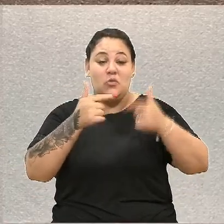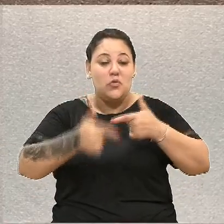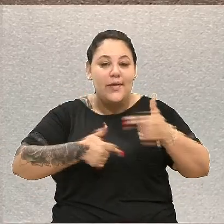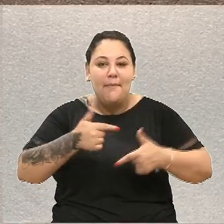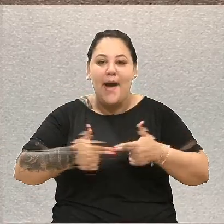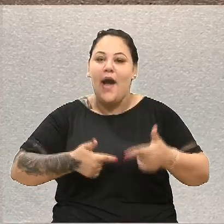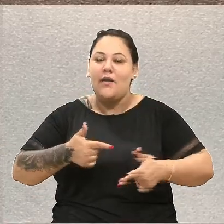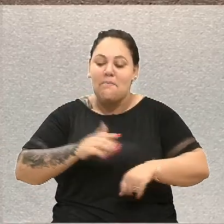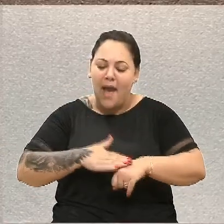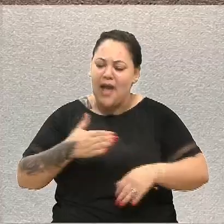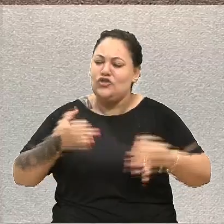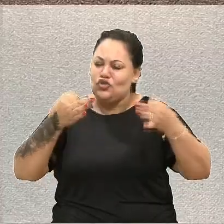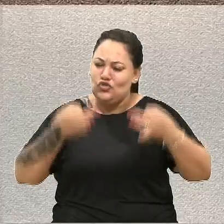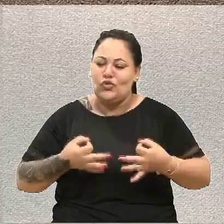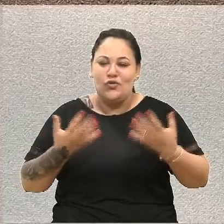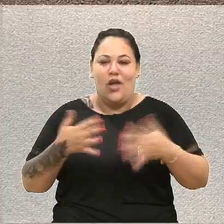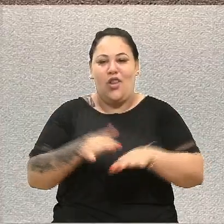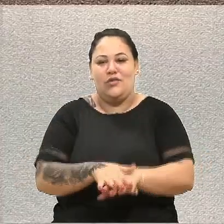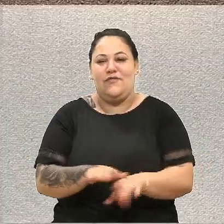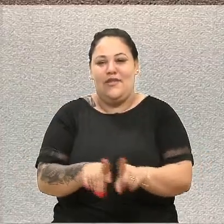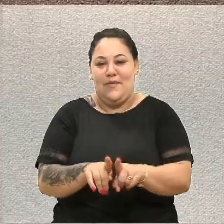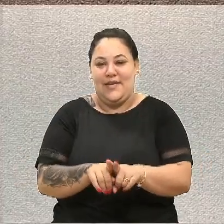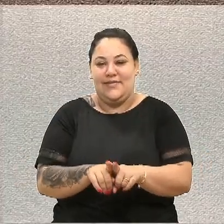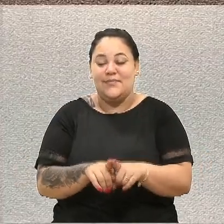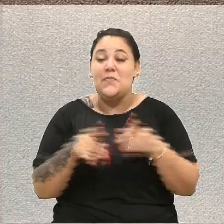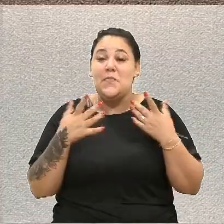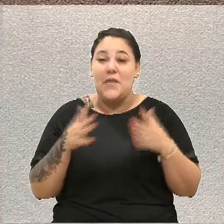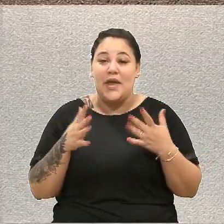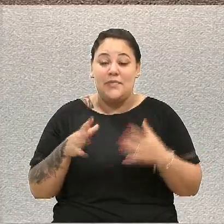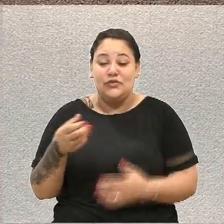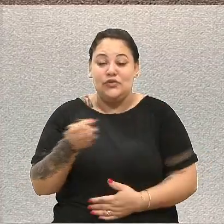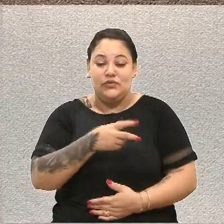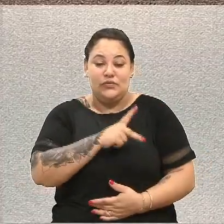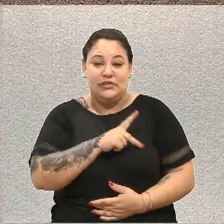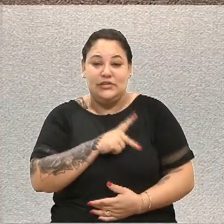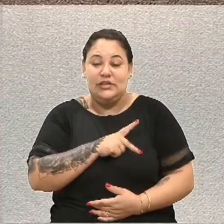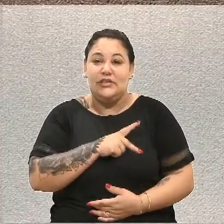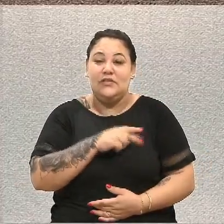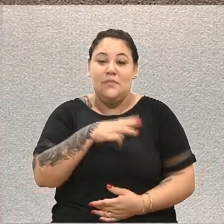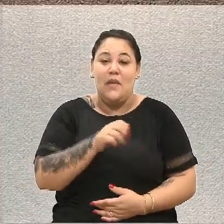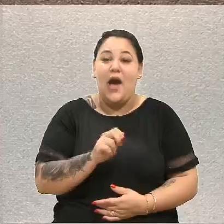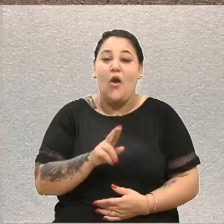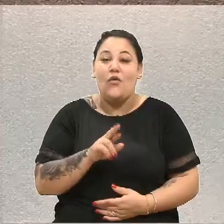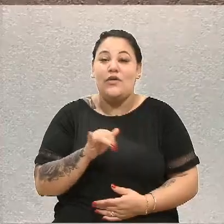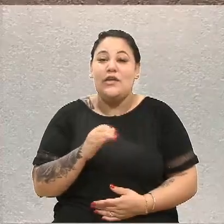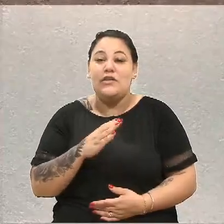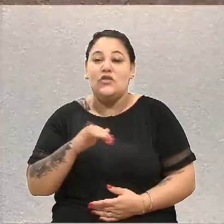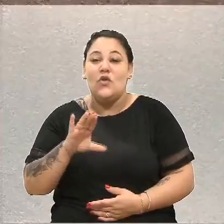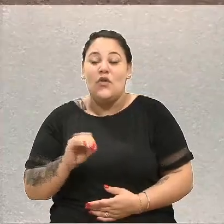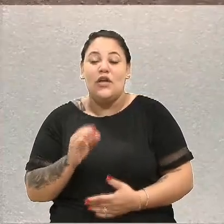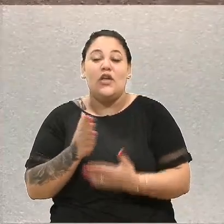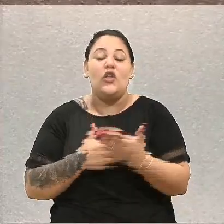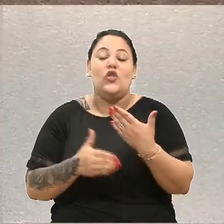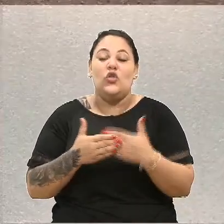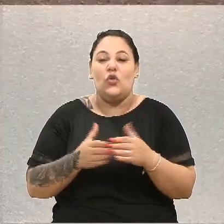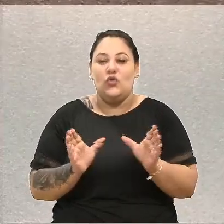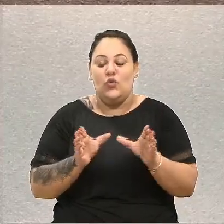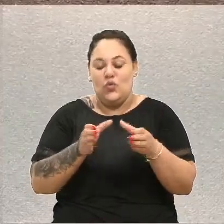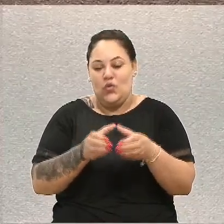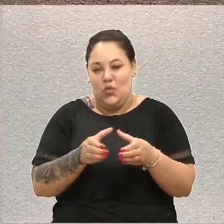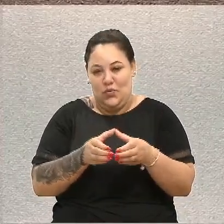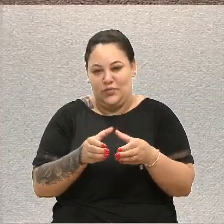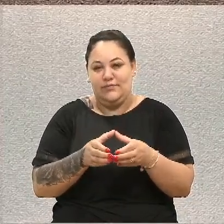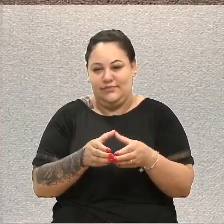mais justa e inclusiva. Parabéns, novo presidente Maurício Graziotin e toda a sua